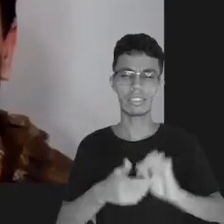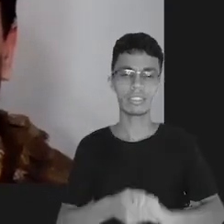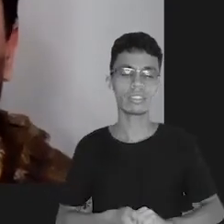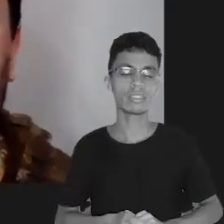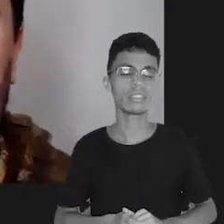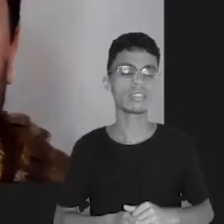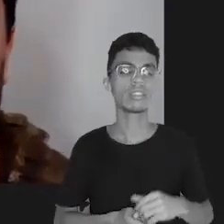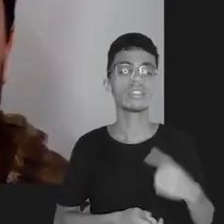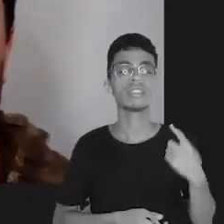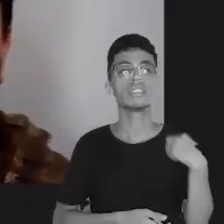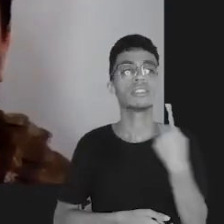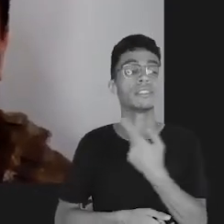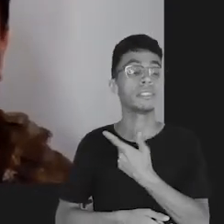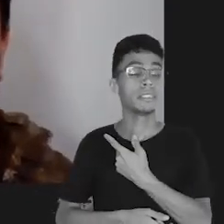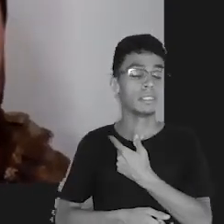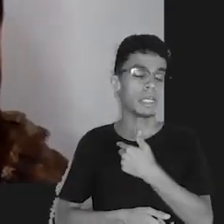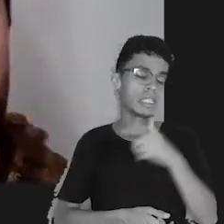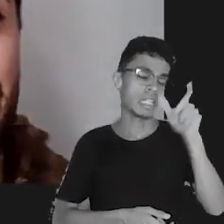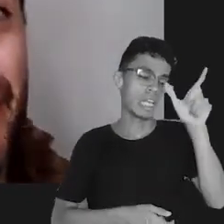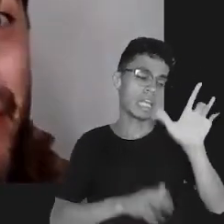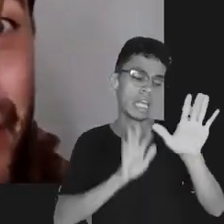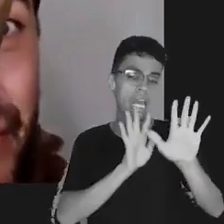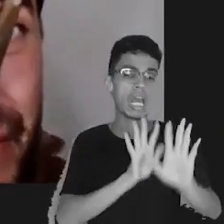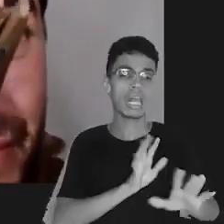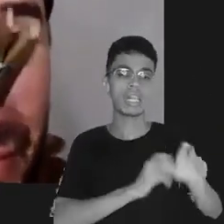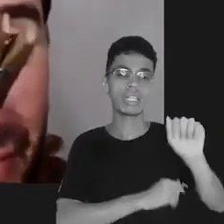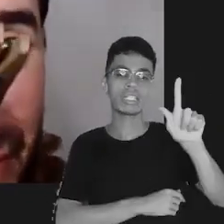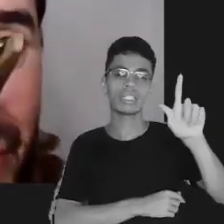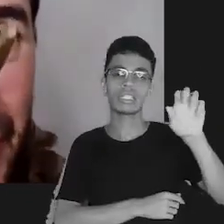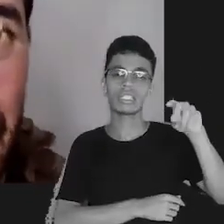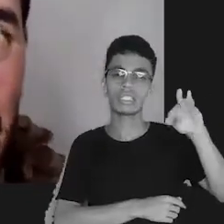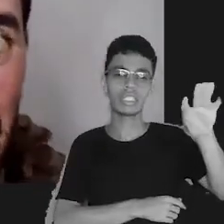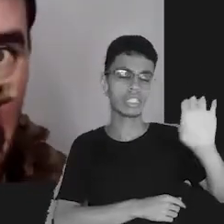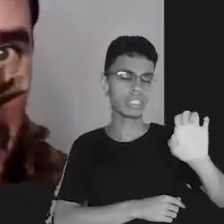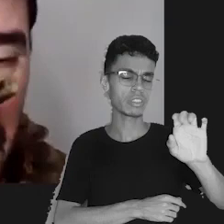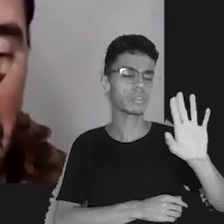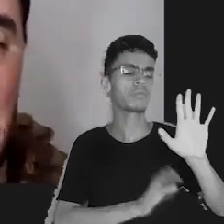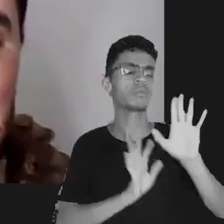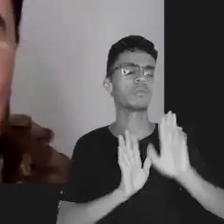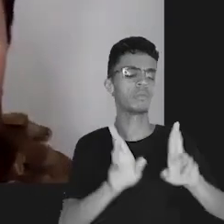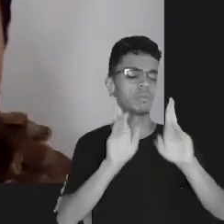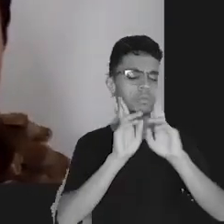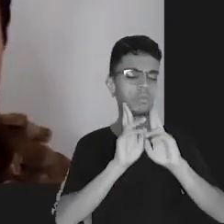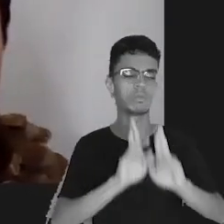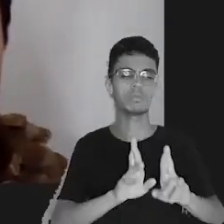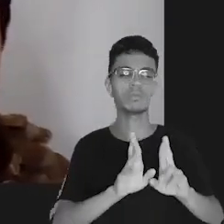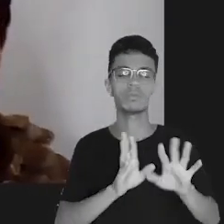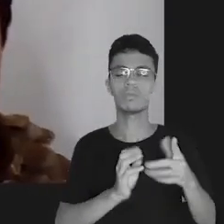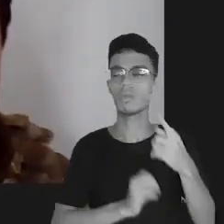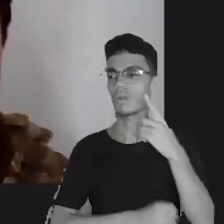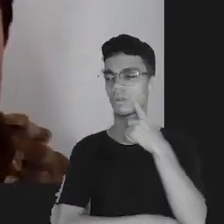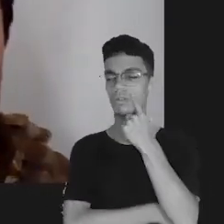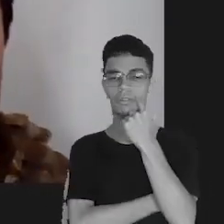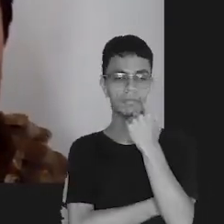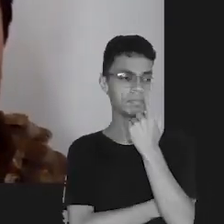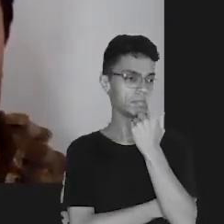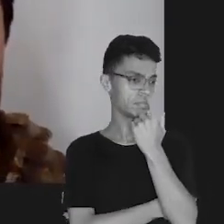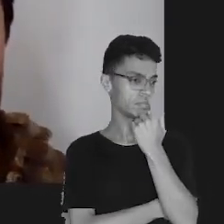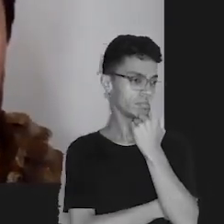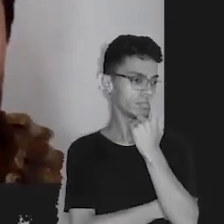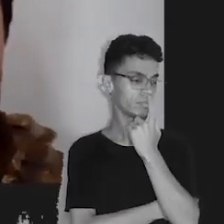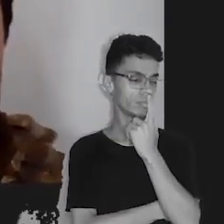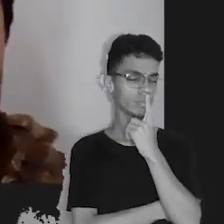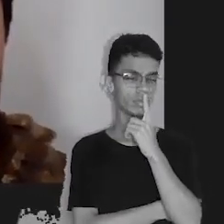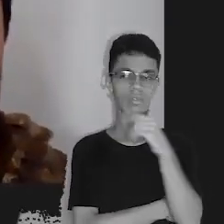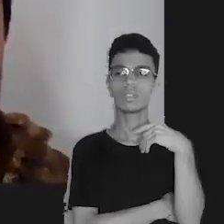e que nosso caro agente, nosso digníssimo agente... Olha ao redor.